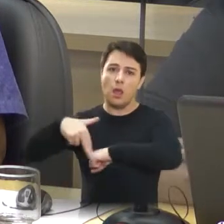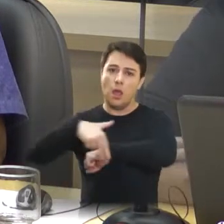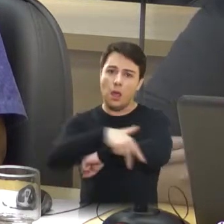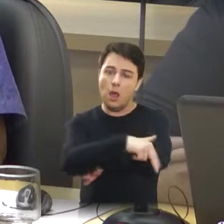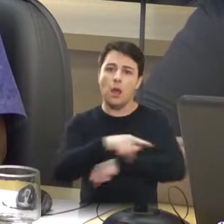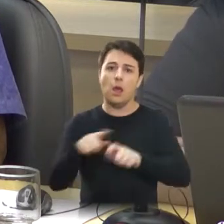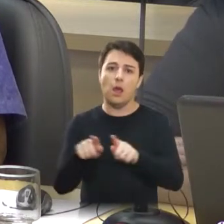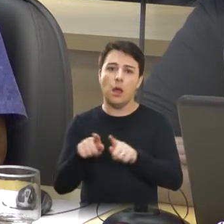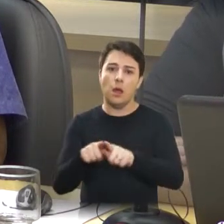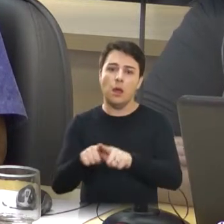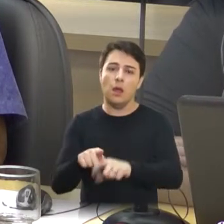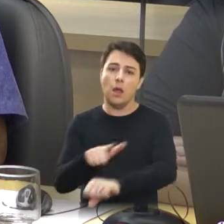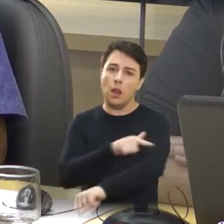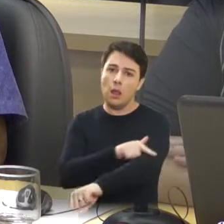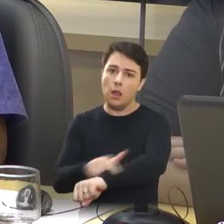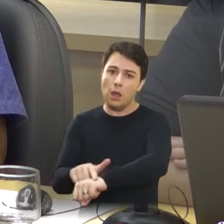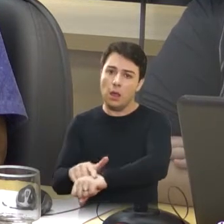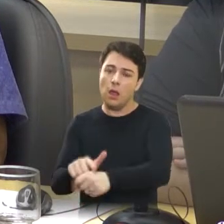sem limpeza.